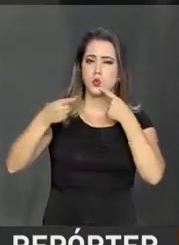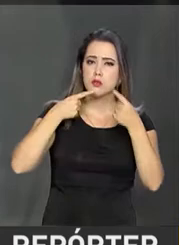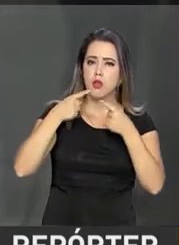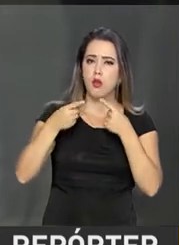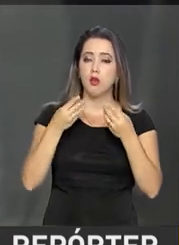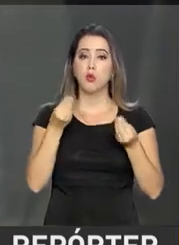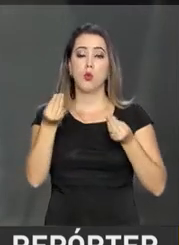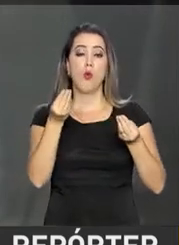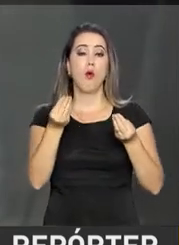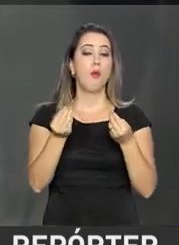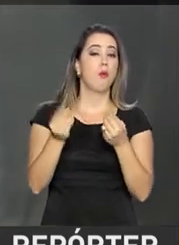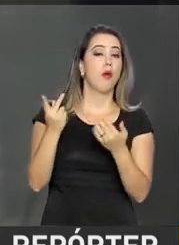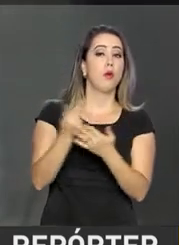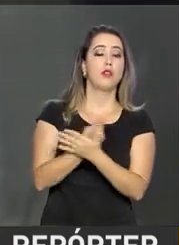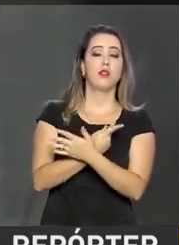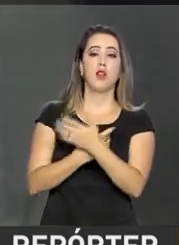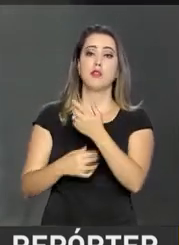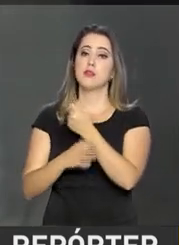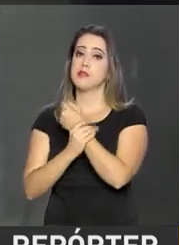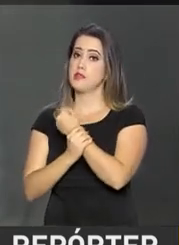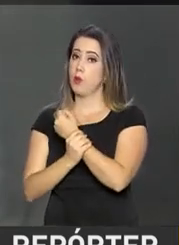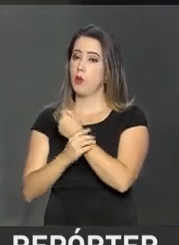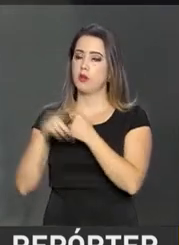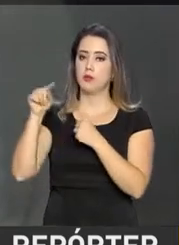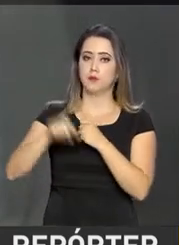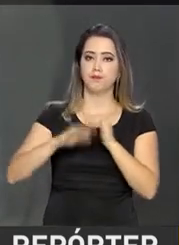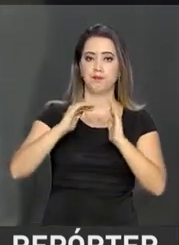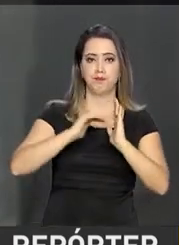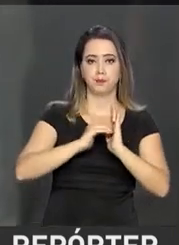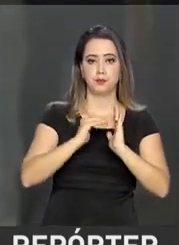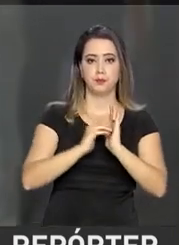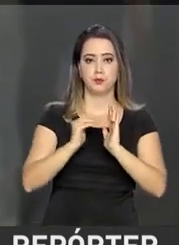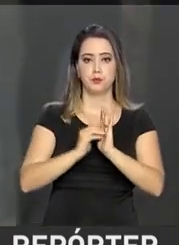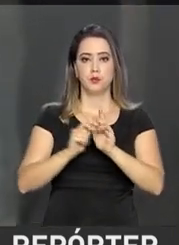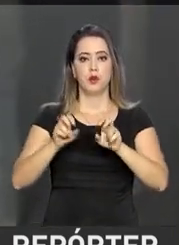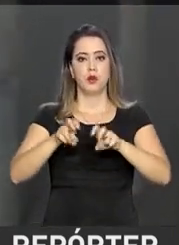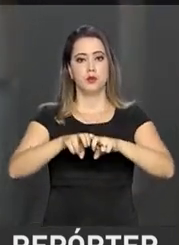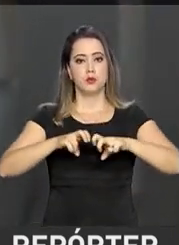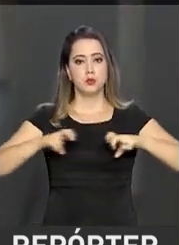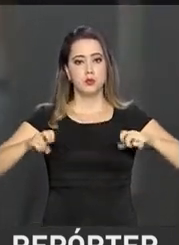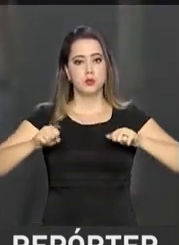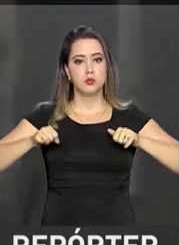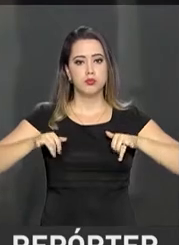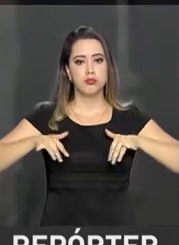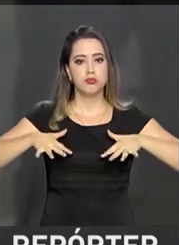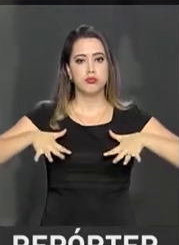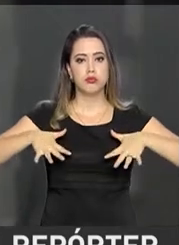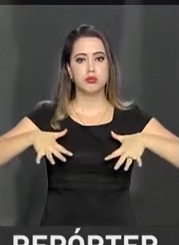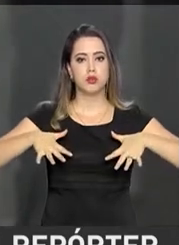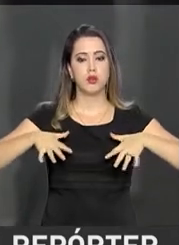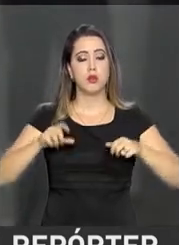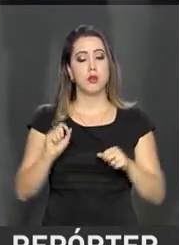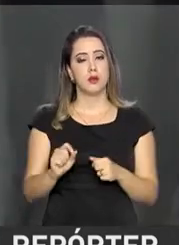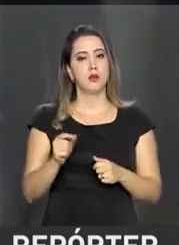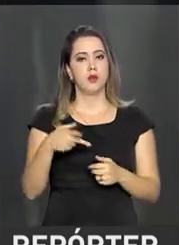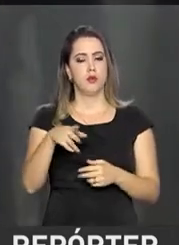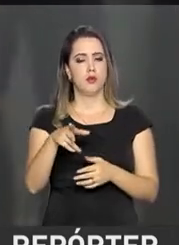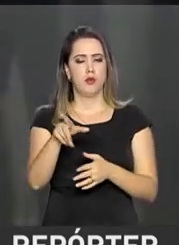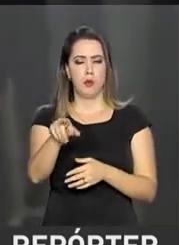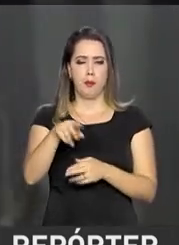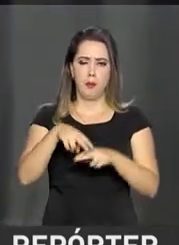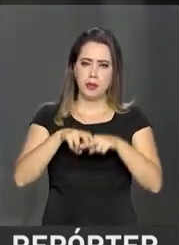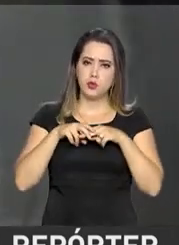questão da segurança pública, como você falou, Roberto, aqui no Senado Federal, no plenário do Senado Federal. Essa sessão convocada aí pelo presidente do